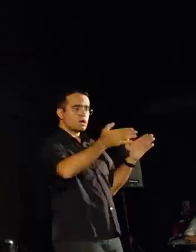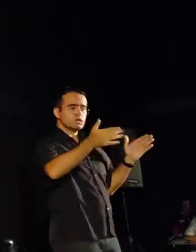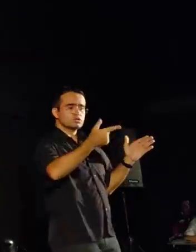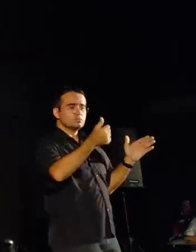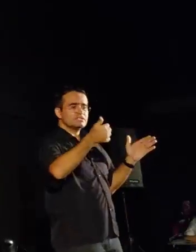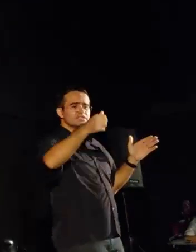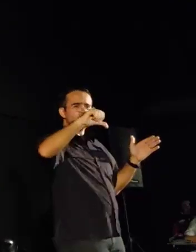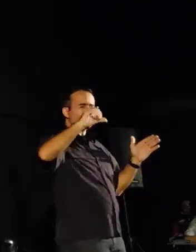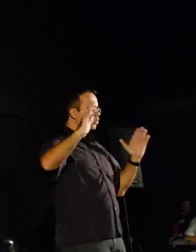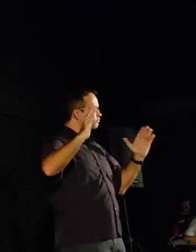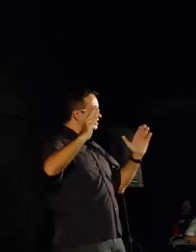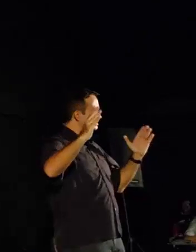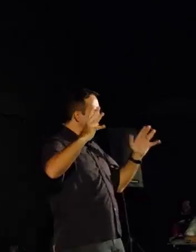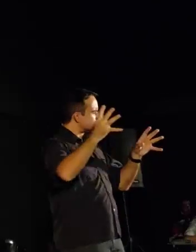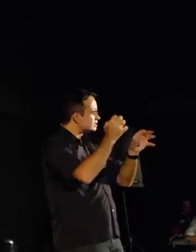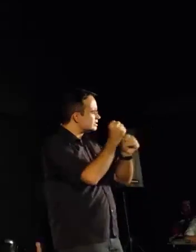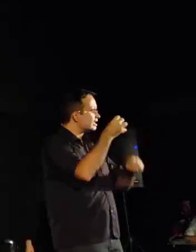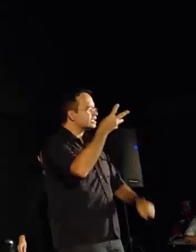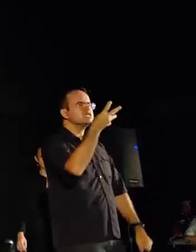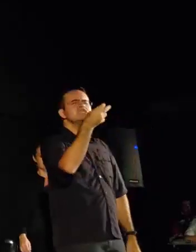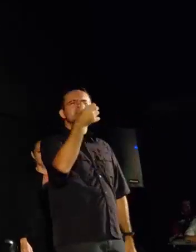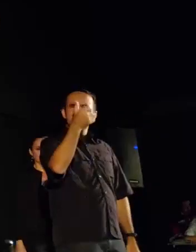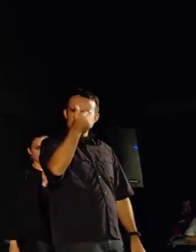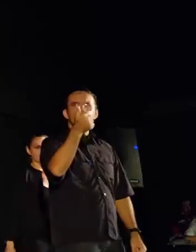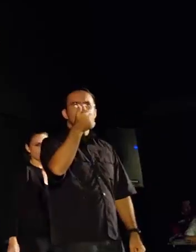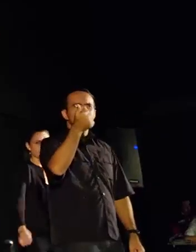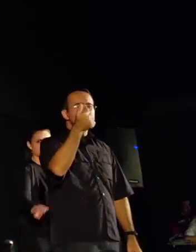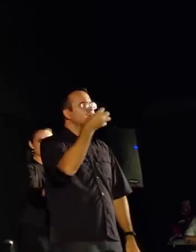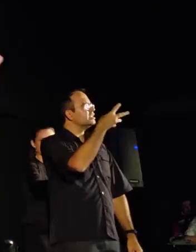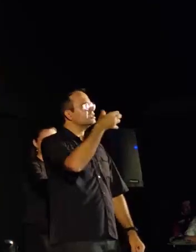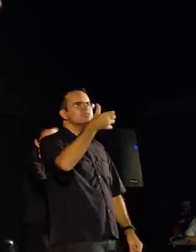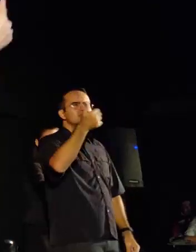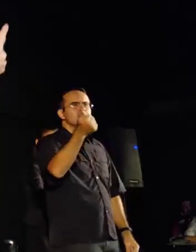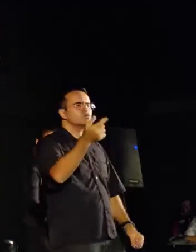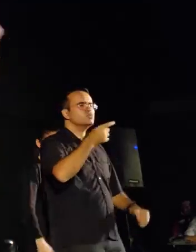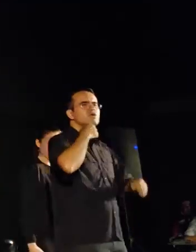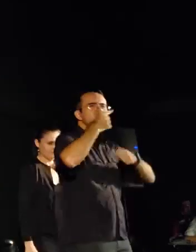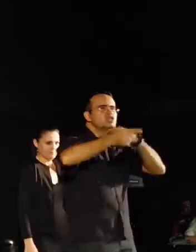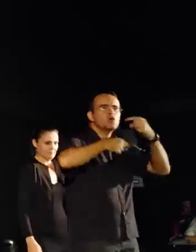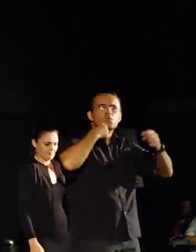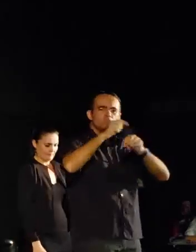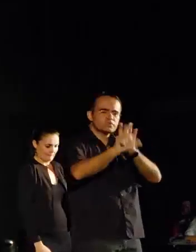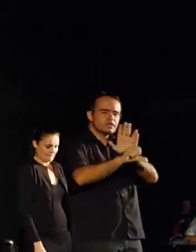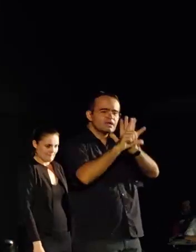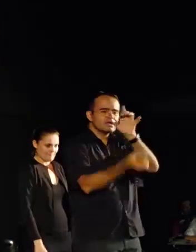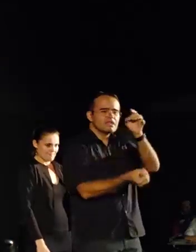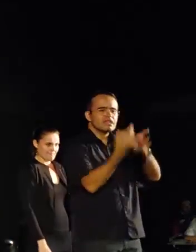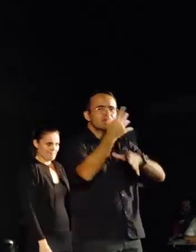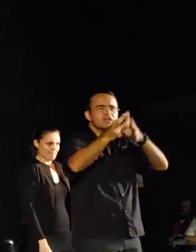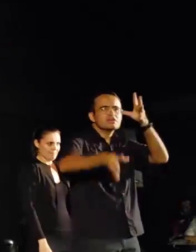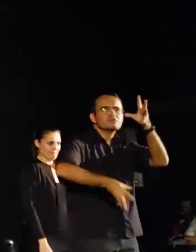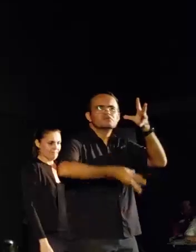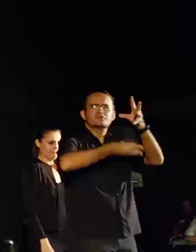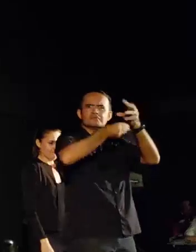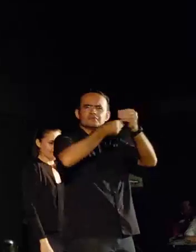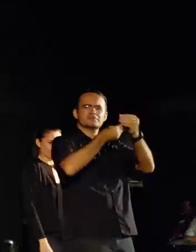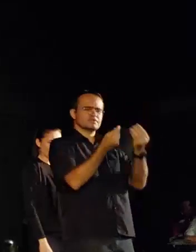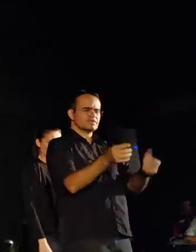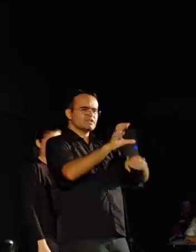minhas contas, há 31 anos. Ou seja, 31 anos para você não fazer uma lei complementar de um